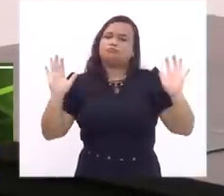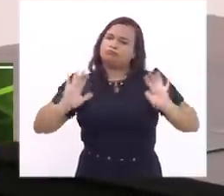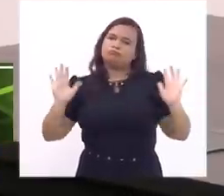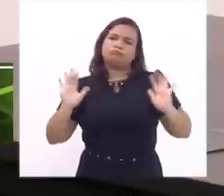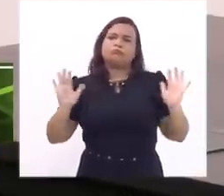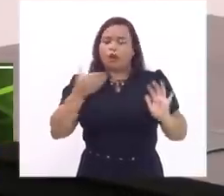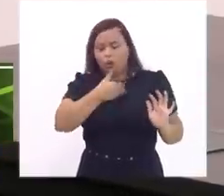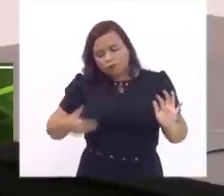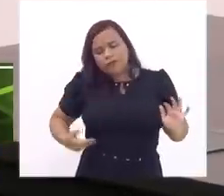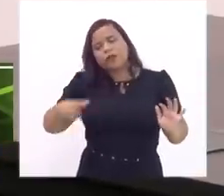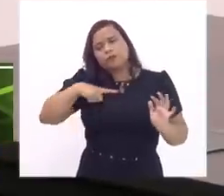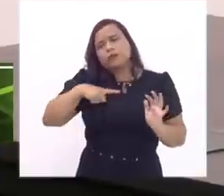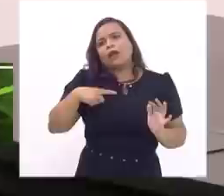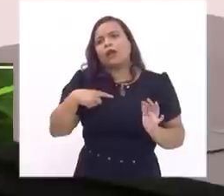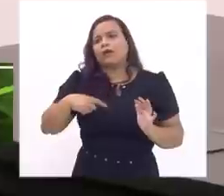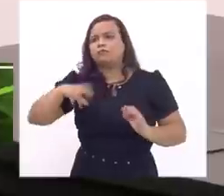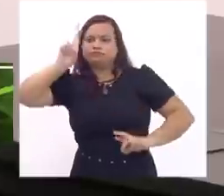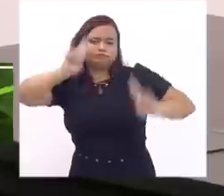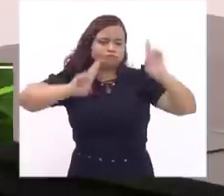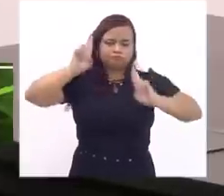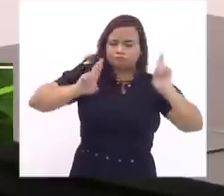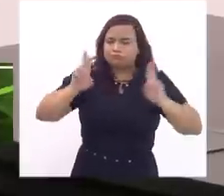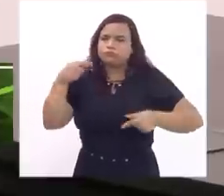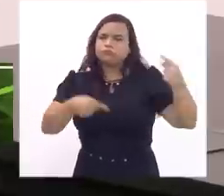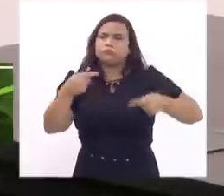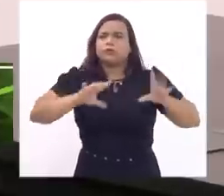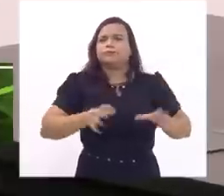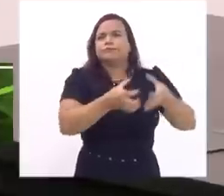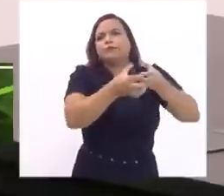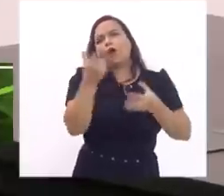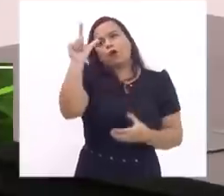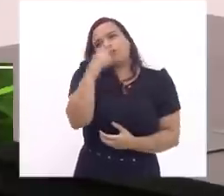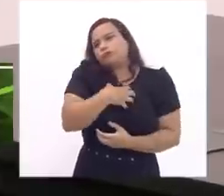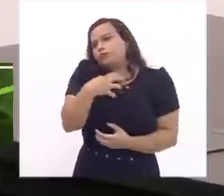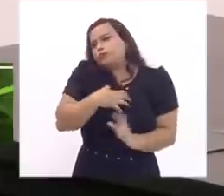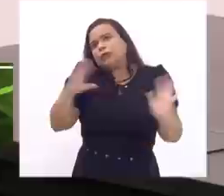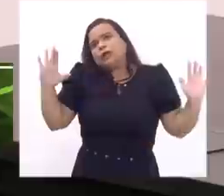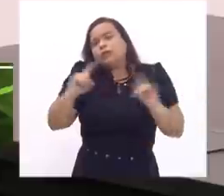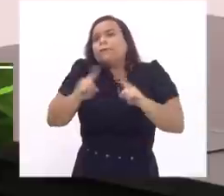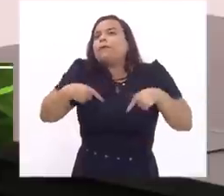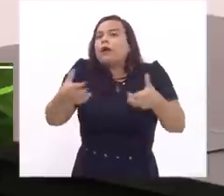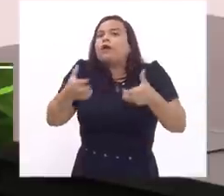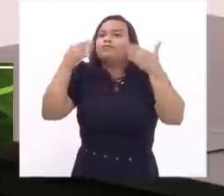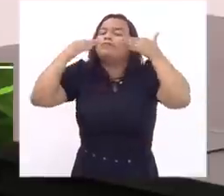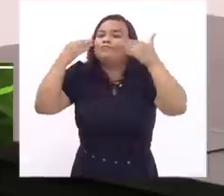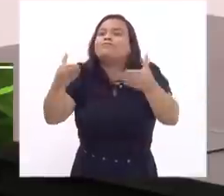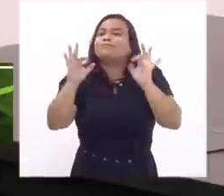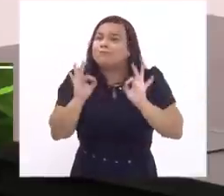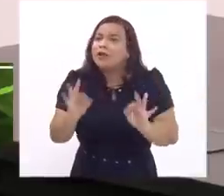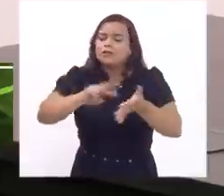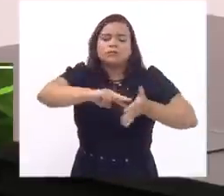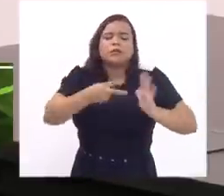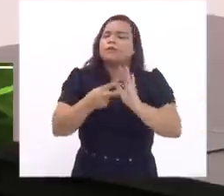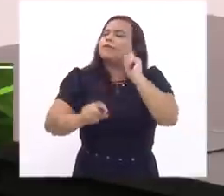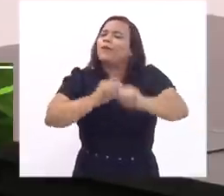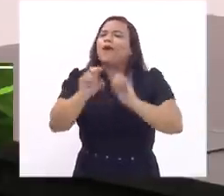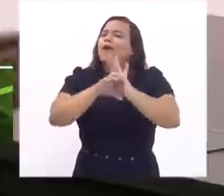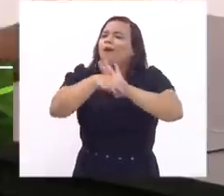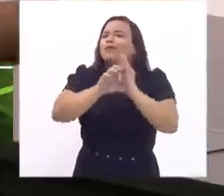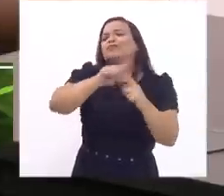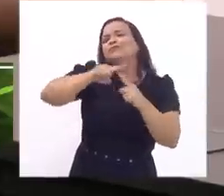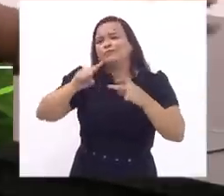a sua base e seus pares para se reunir e debater de outra forma, mas eu queria explicitar aqui o que significa os dois